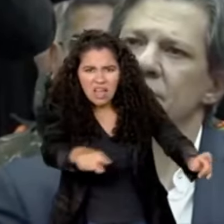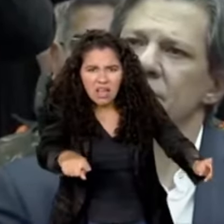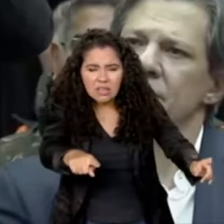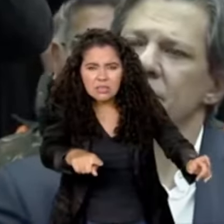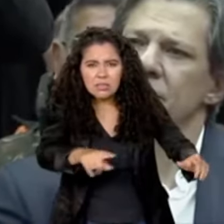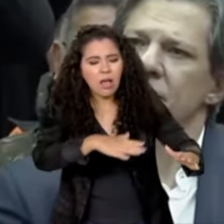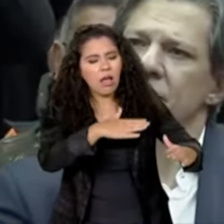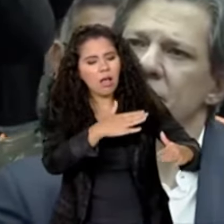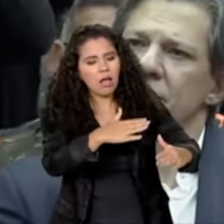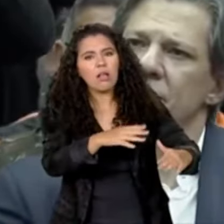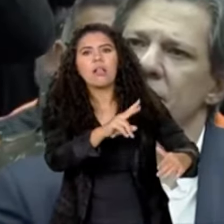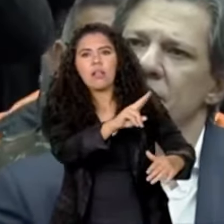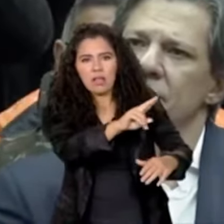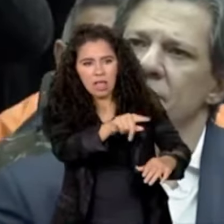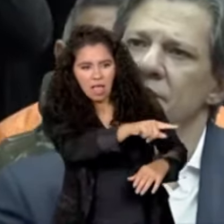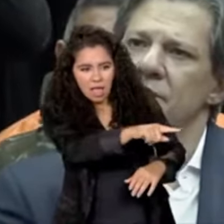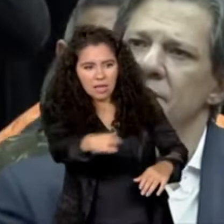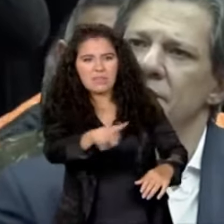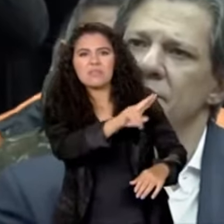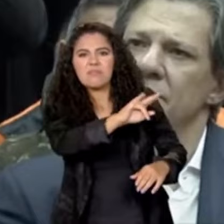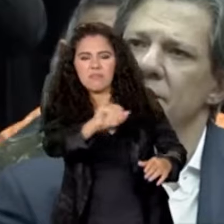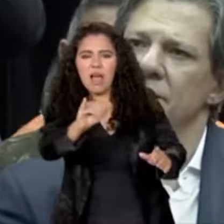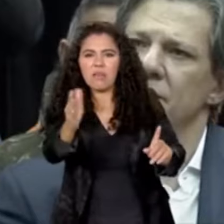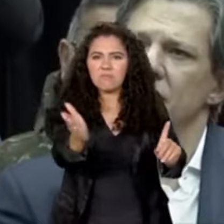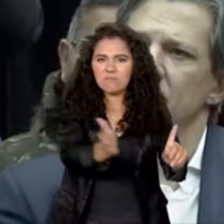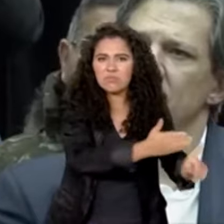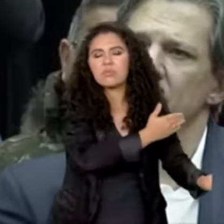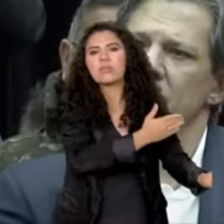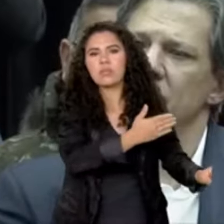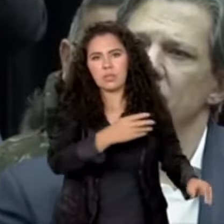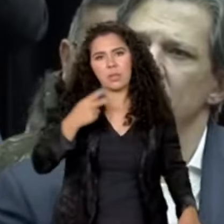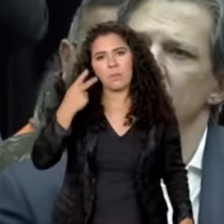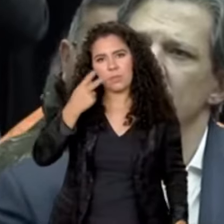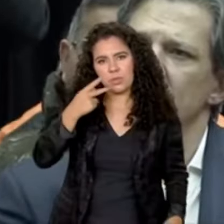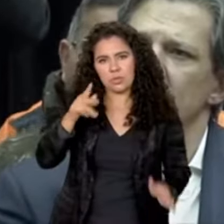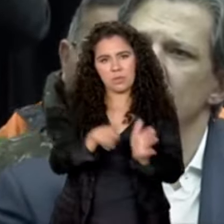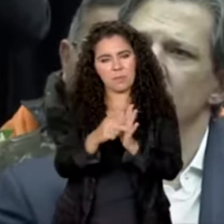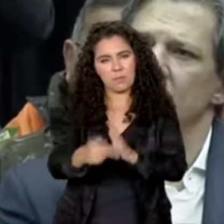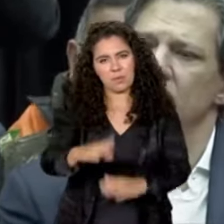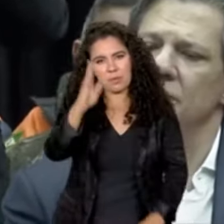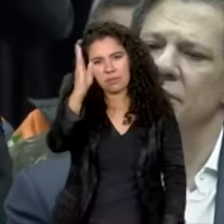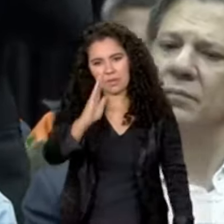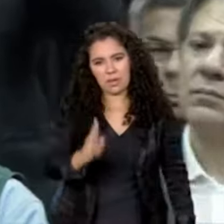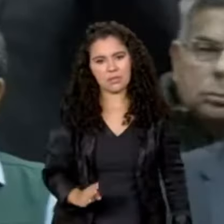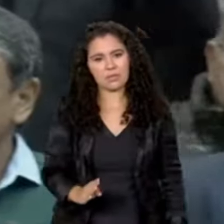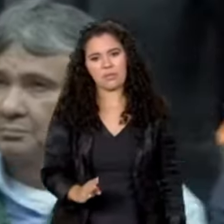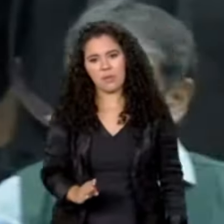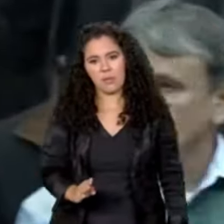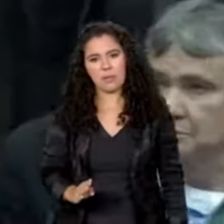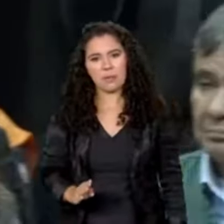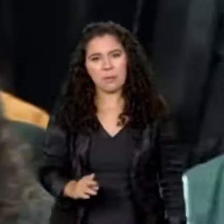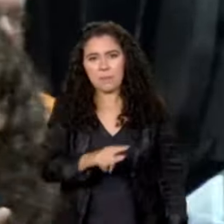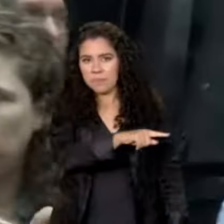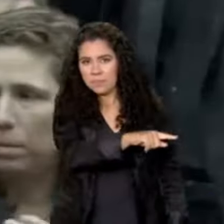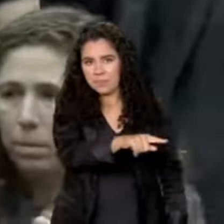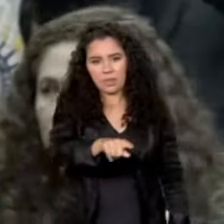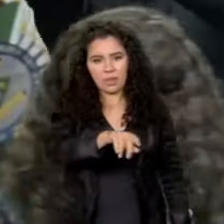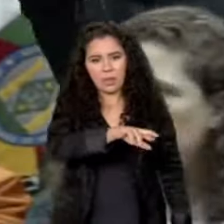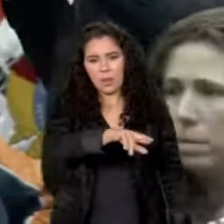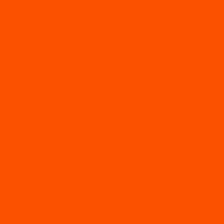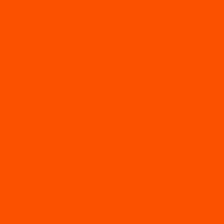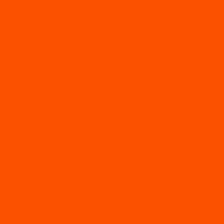menos dias, vão ser banidos da política brasileira. Não serão mais pessoas